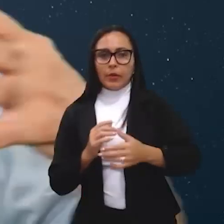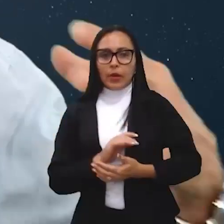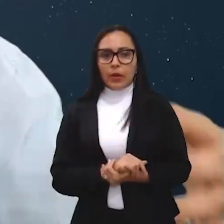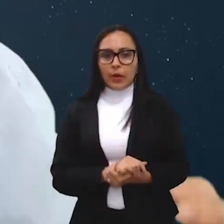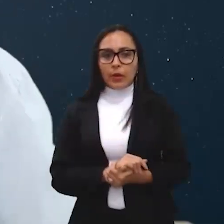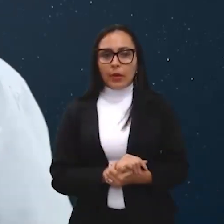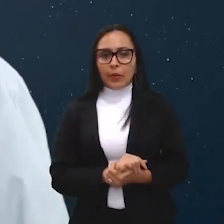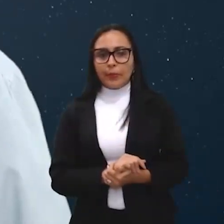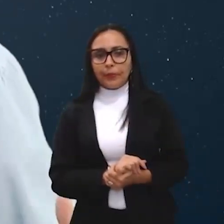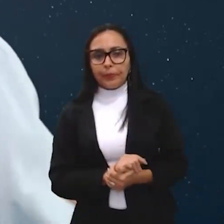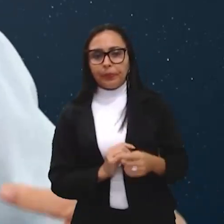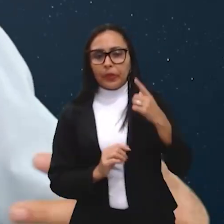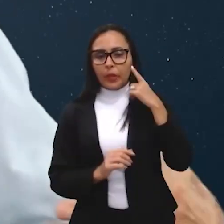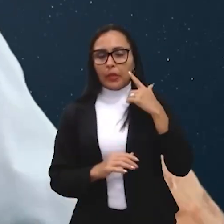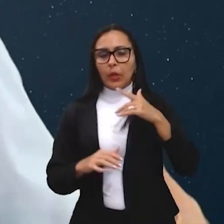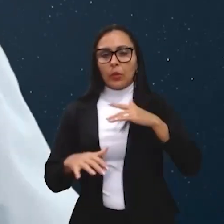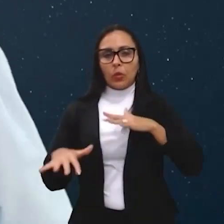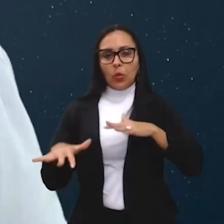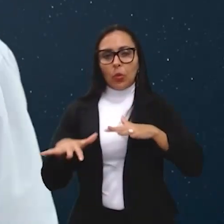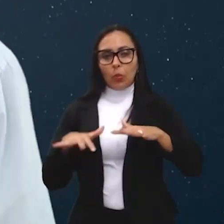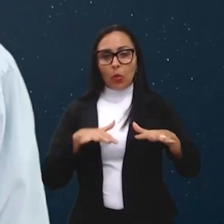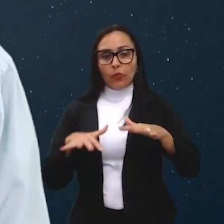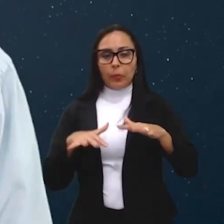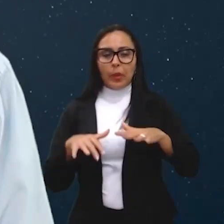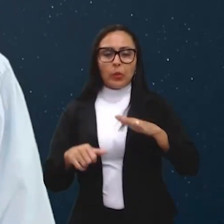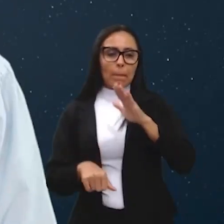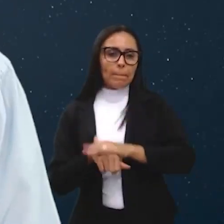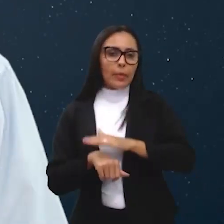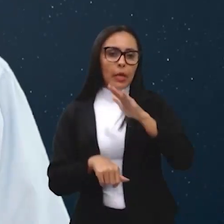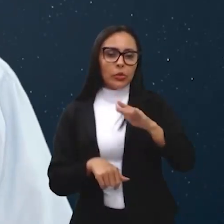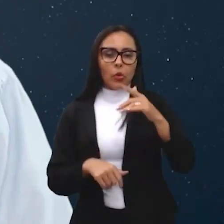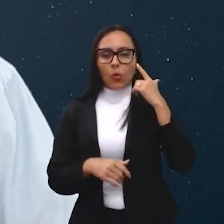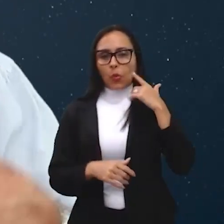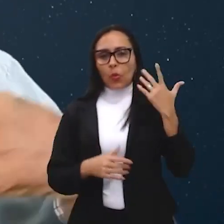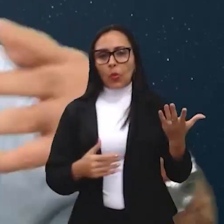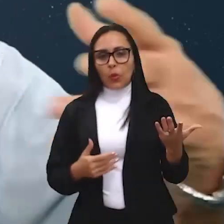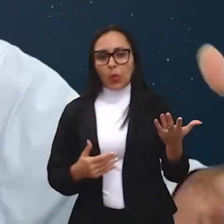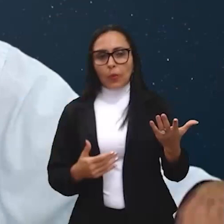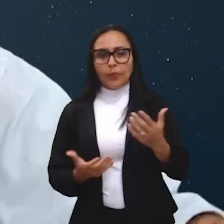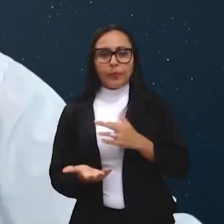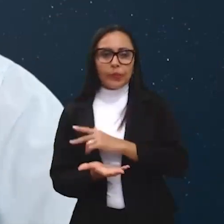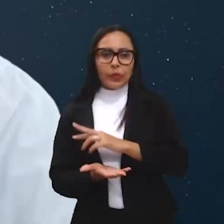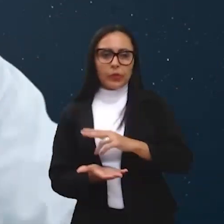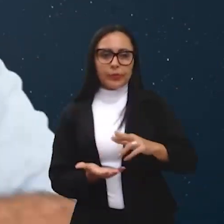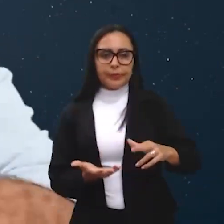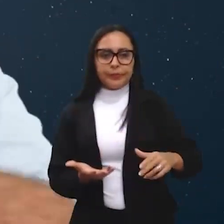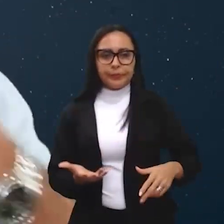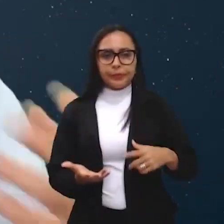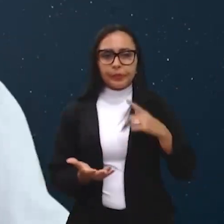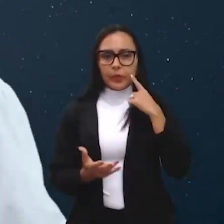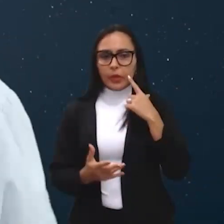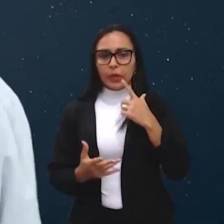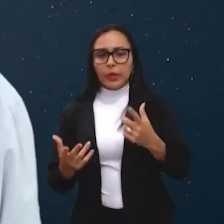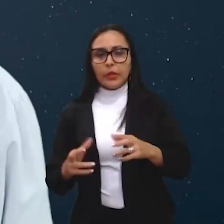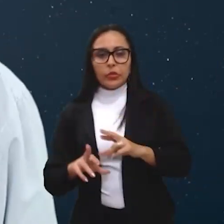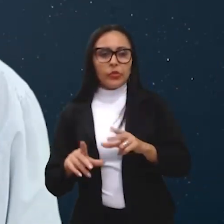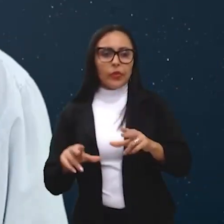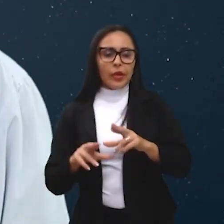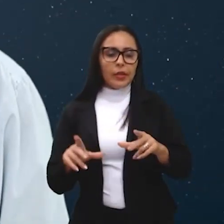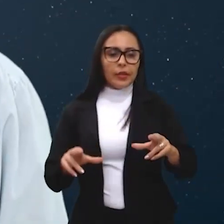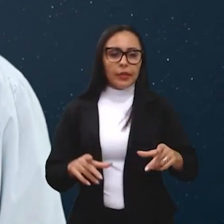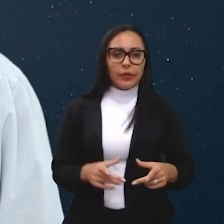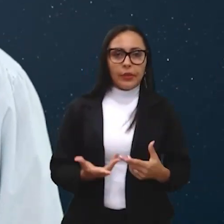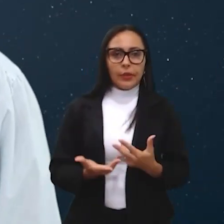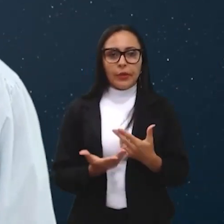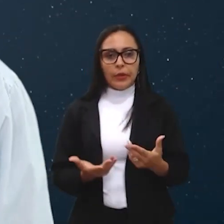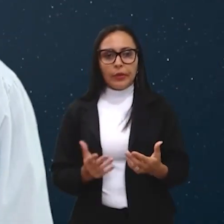foi um movimento de um porte muito maior do que o nosso, com várias tendências bem divergentes. E aí